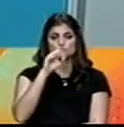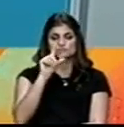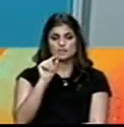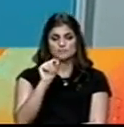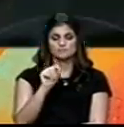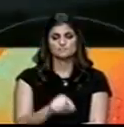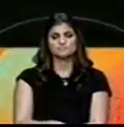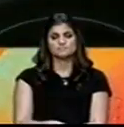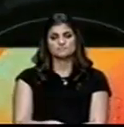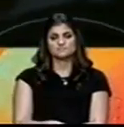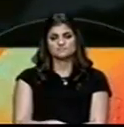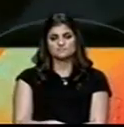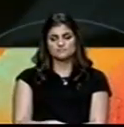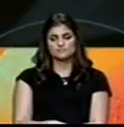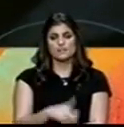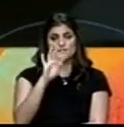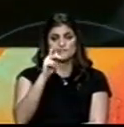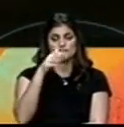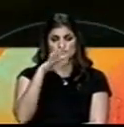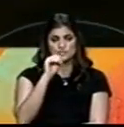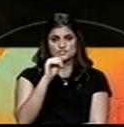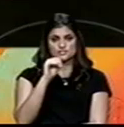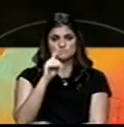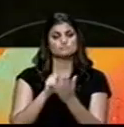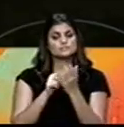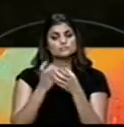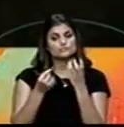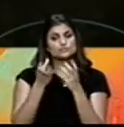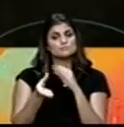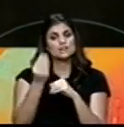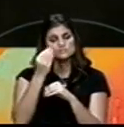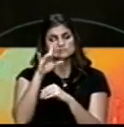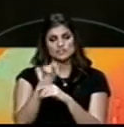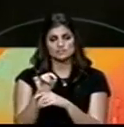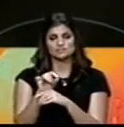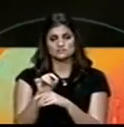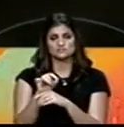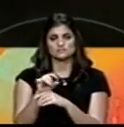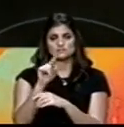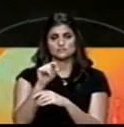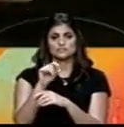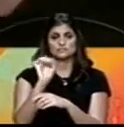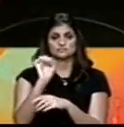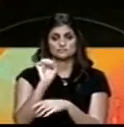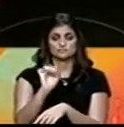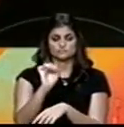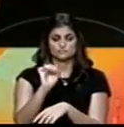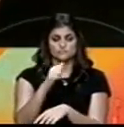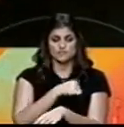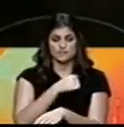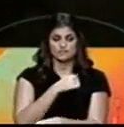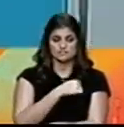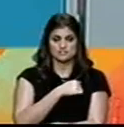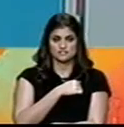aqui. Claro que as favas precisam de mais cozedura, que as favas, estas favas ainda por cima são caseiras, vieram